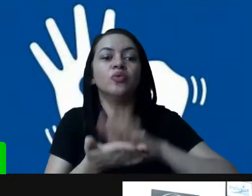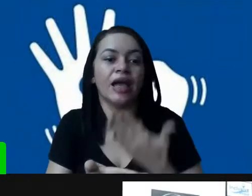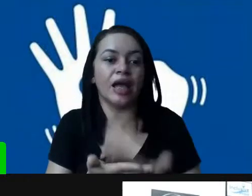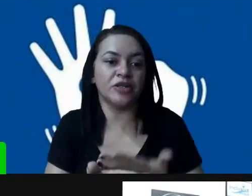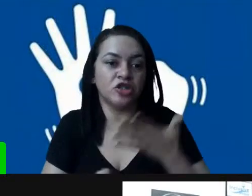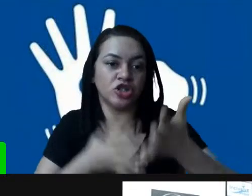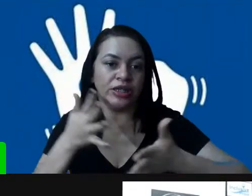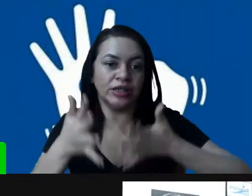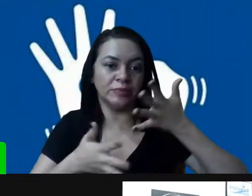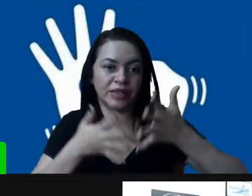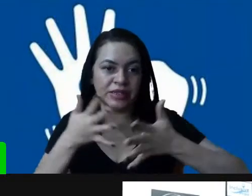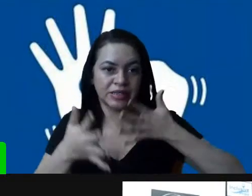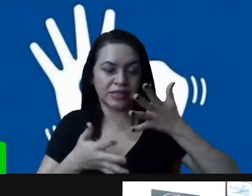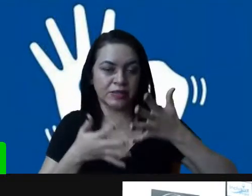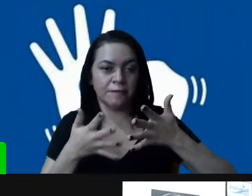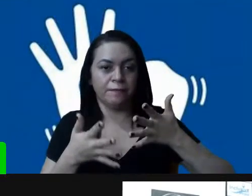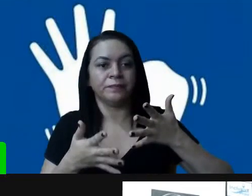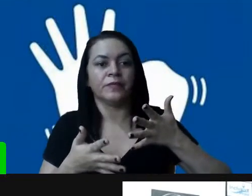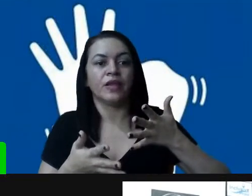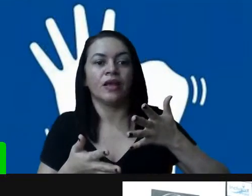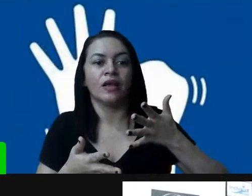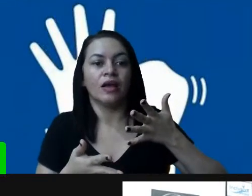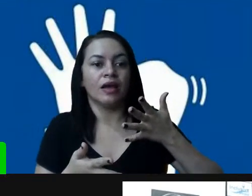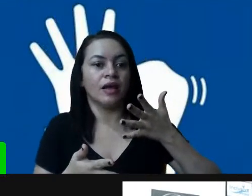do intérprete de Libras.